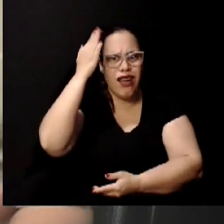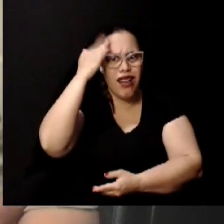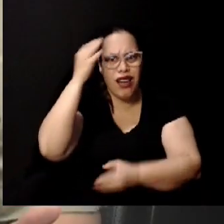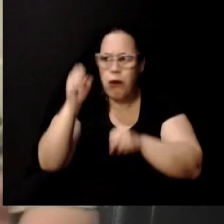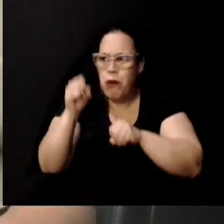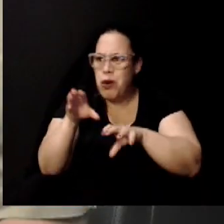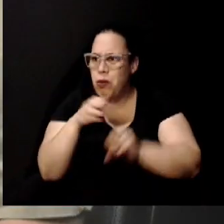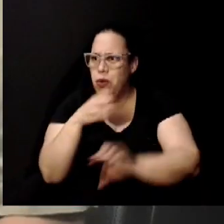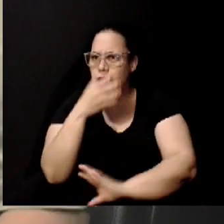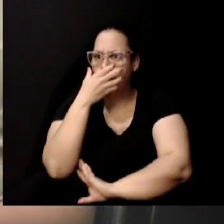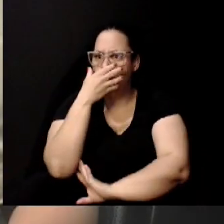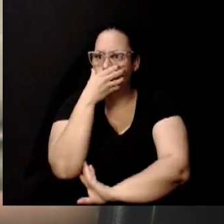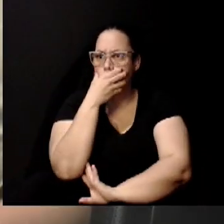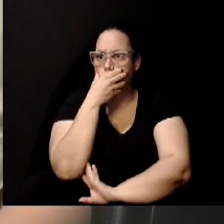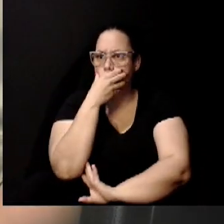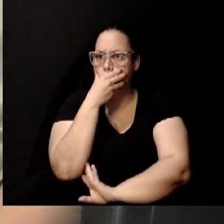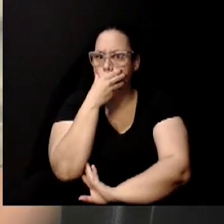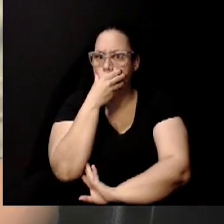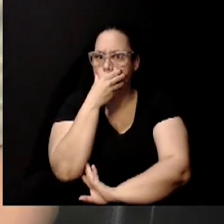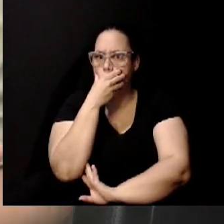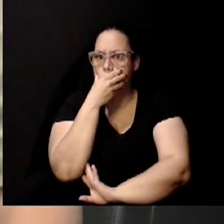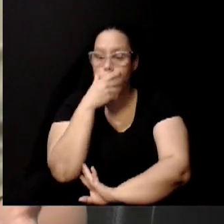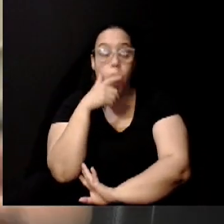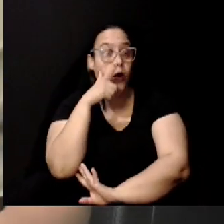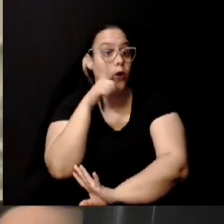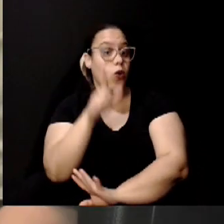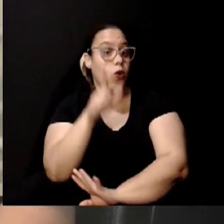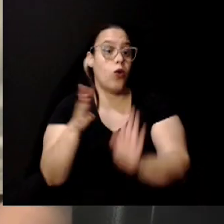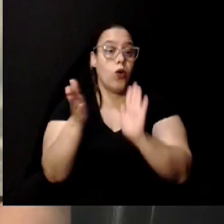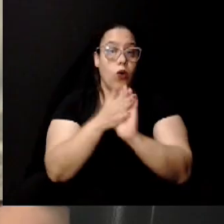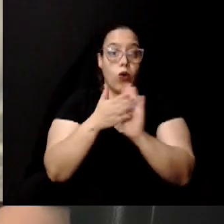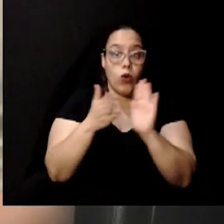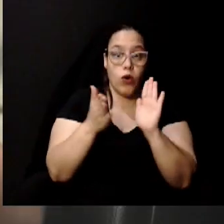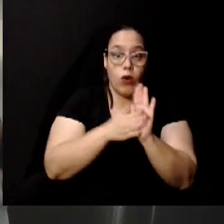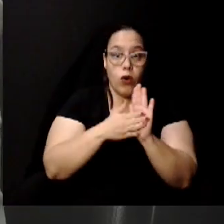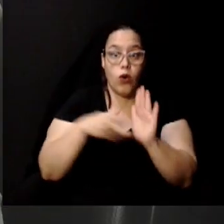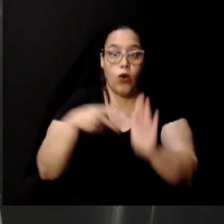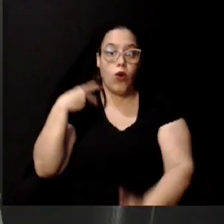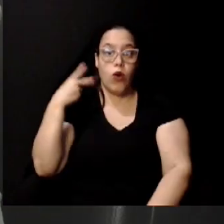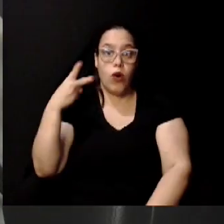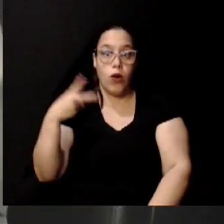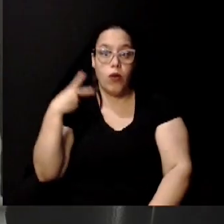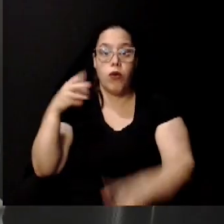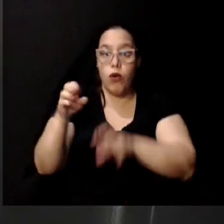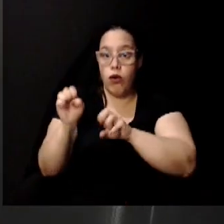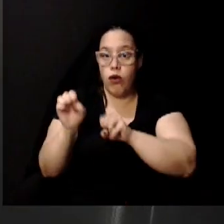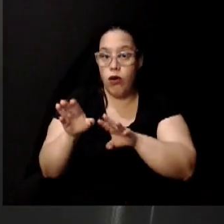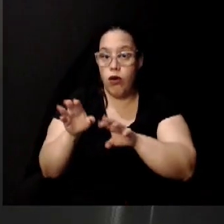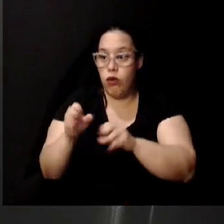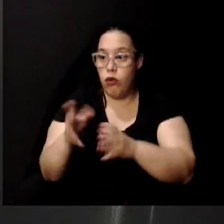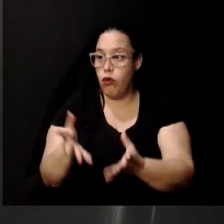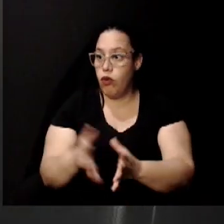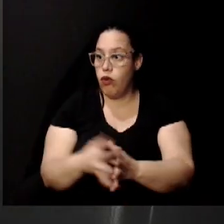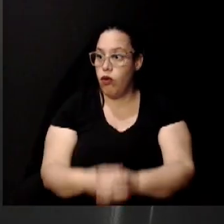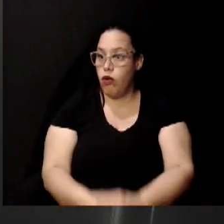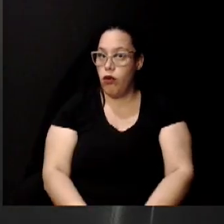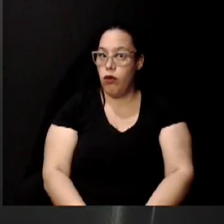Consegue entender sobre educação, consegue propor enquanto política educacional. Então, eu acho que